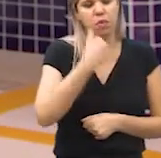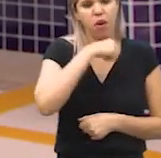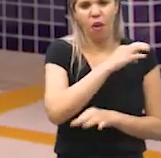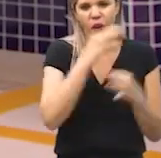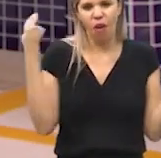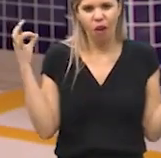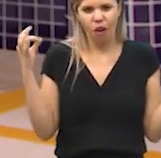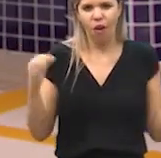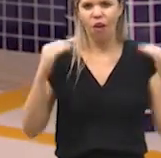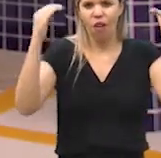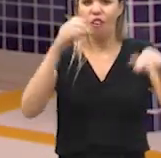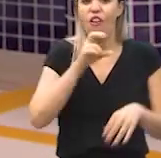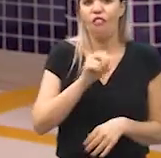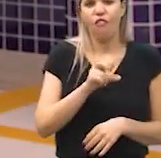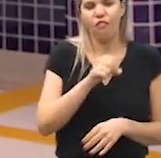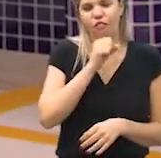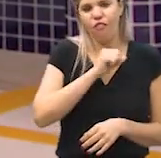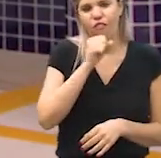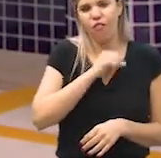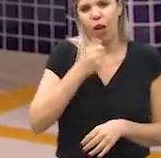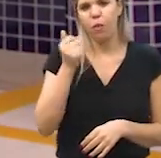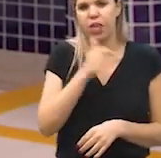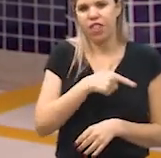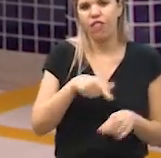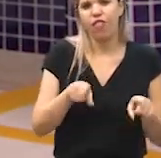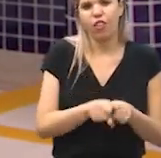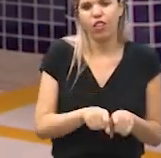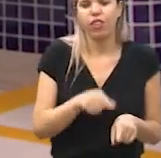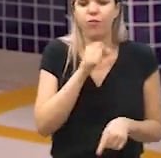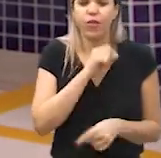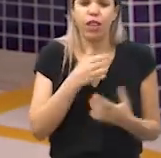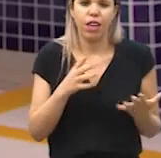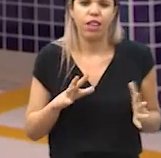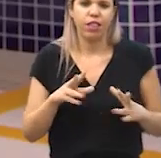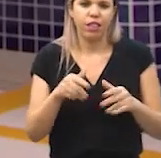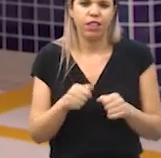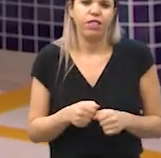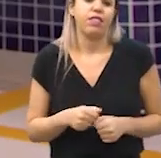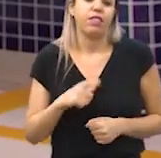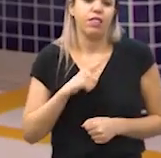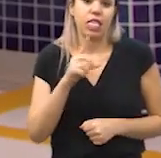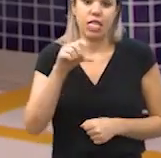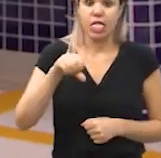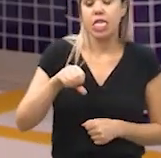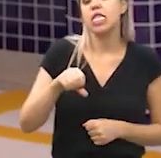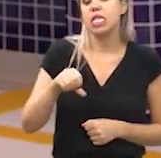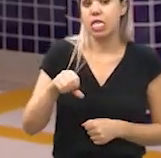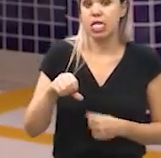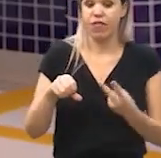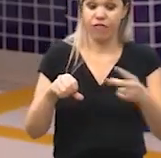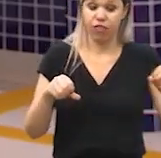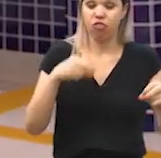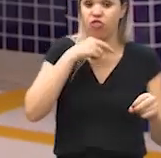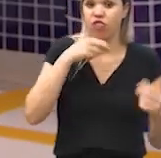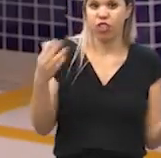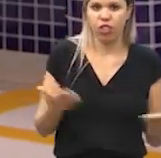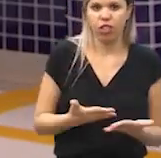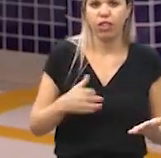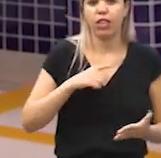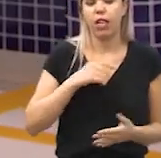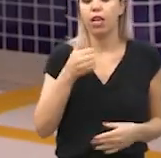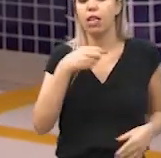uma mãezona, foi uma avó e foi bisavó. Tem 19, mais de 20 netos hoje,